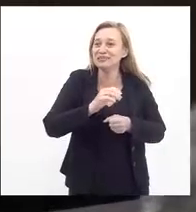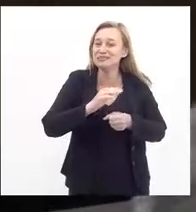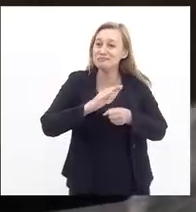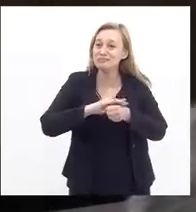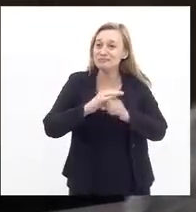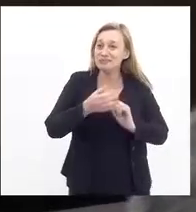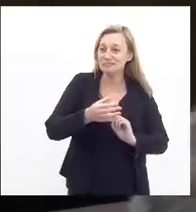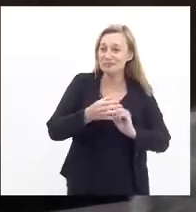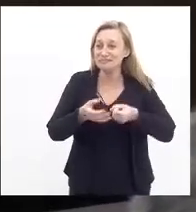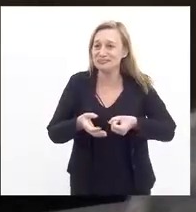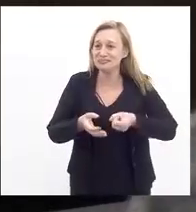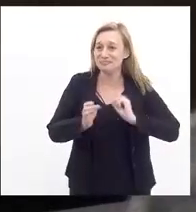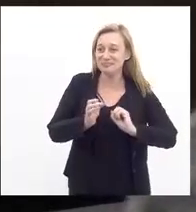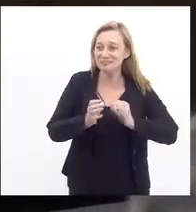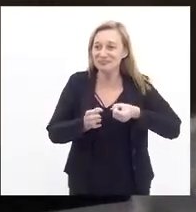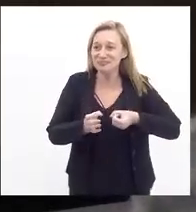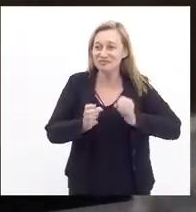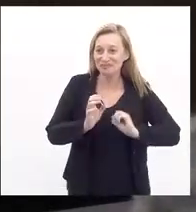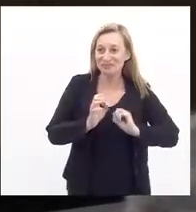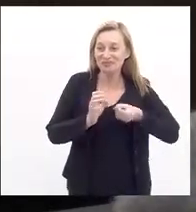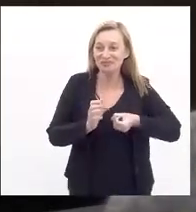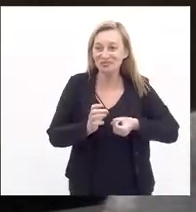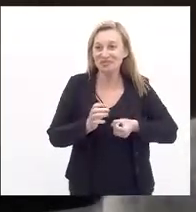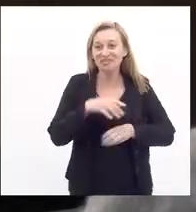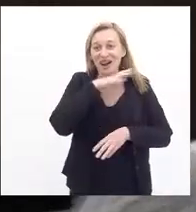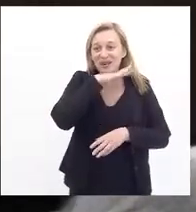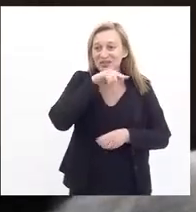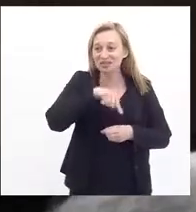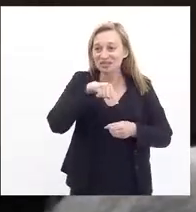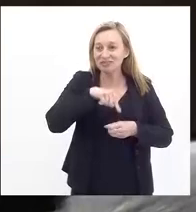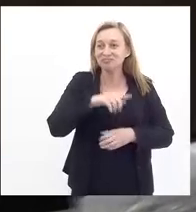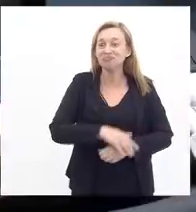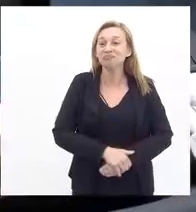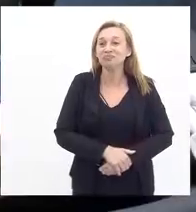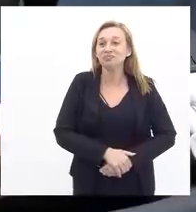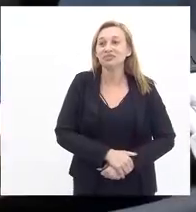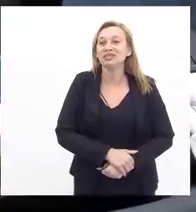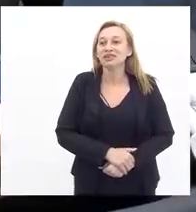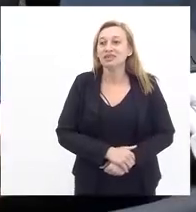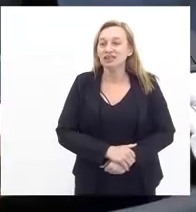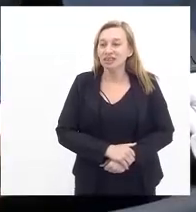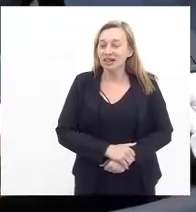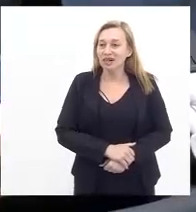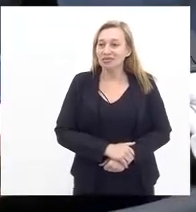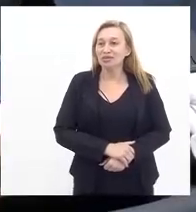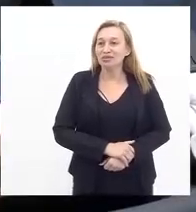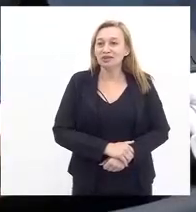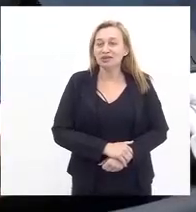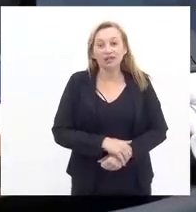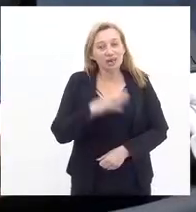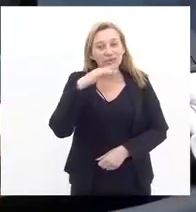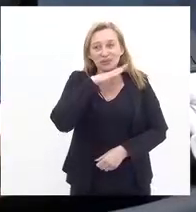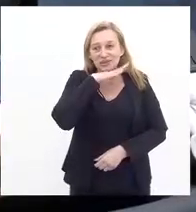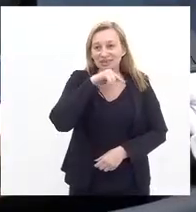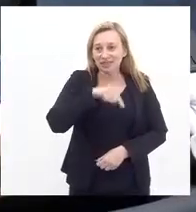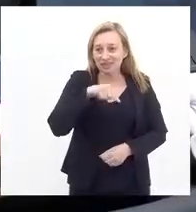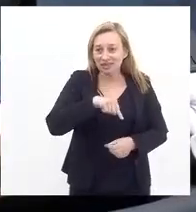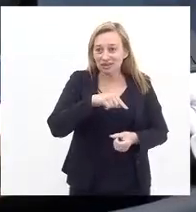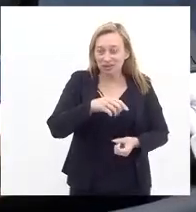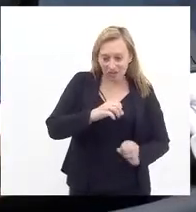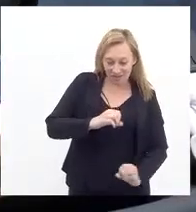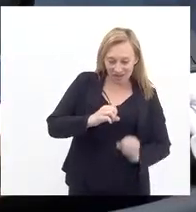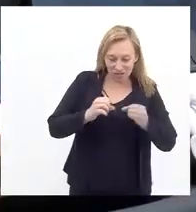a gente só para ele Caio ele não não parei ainda não você falar aqui se Azul tá demais tá demais aqui ó vai